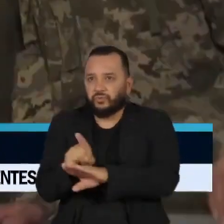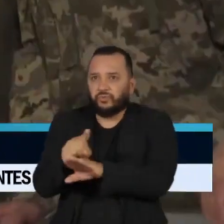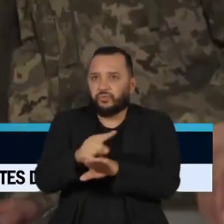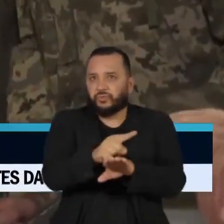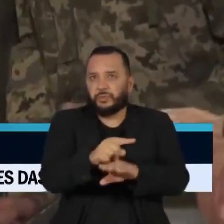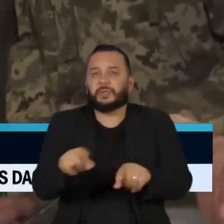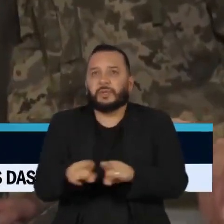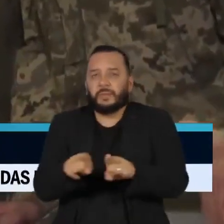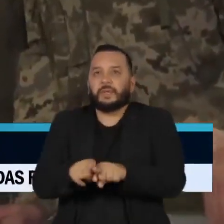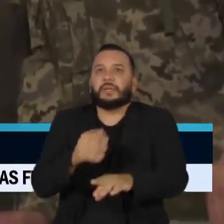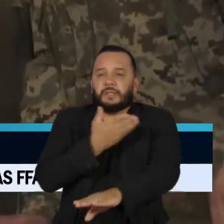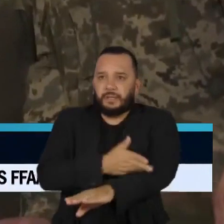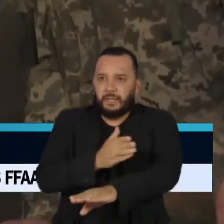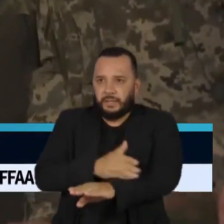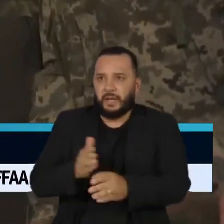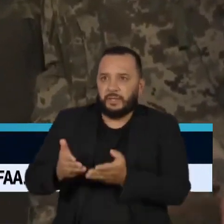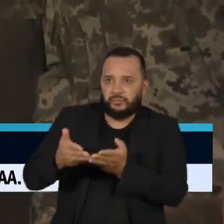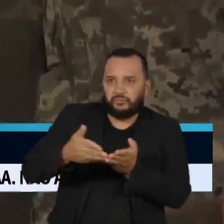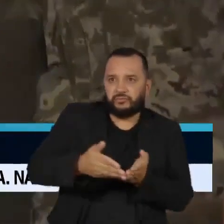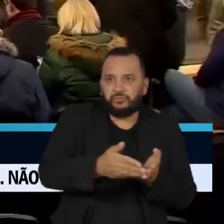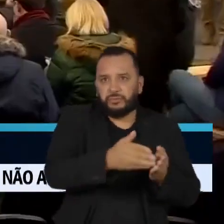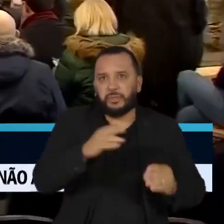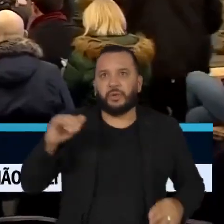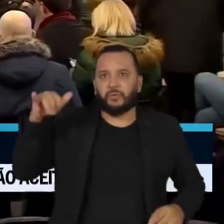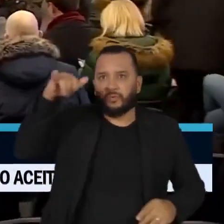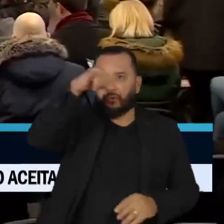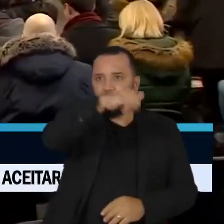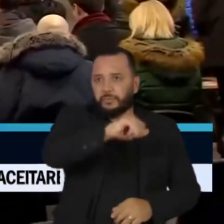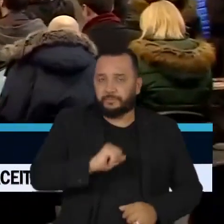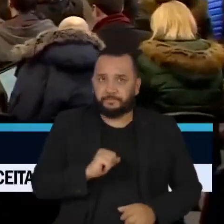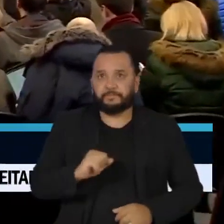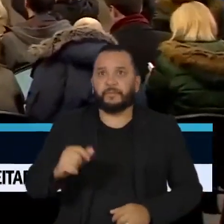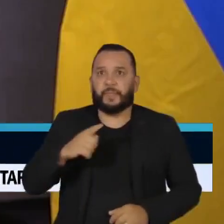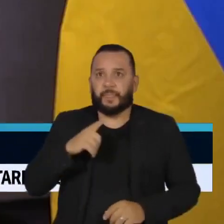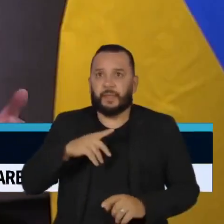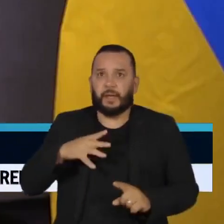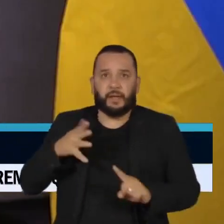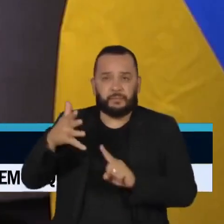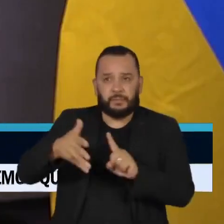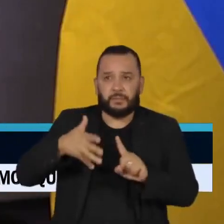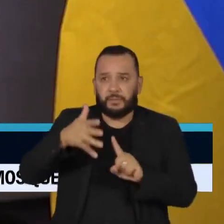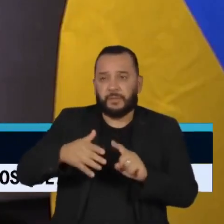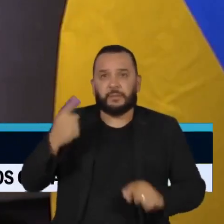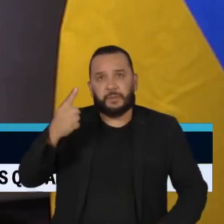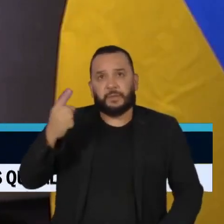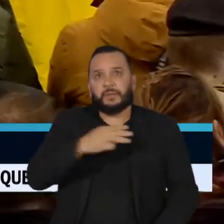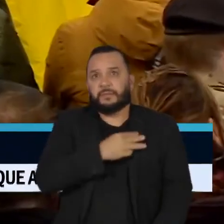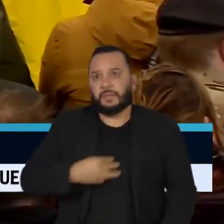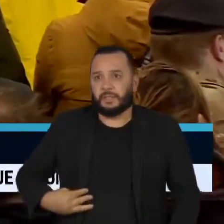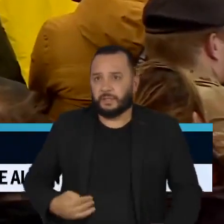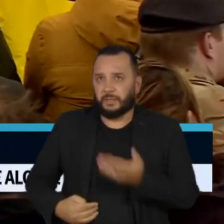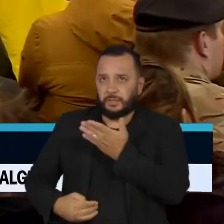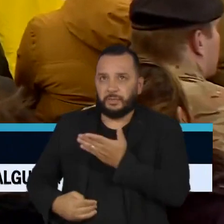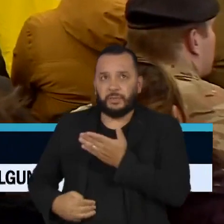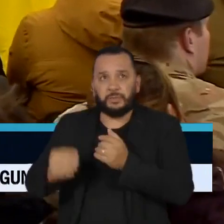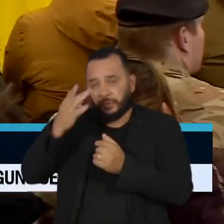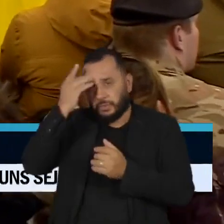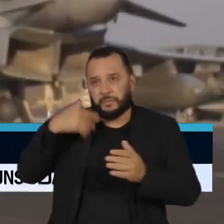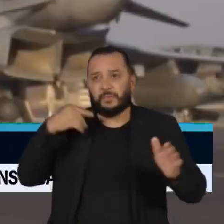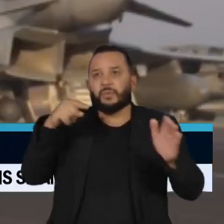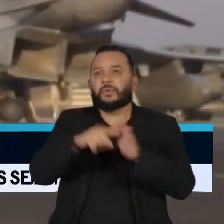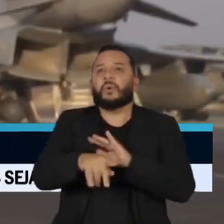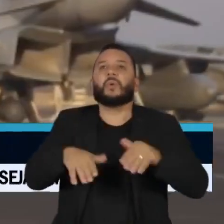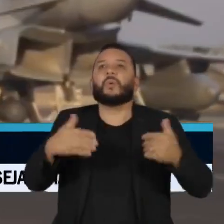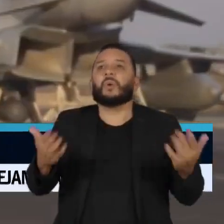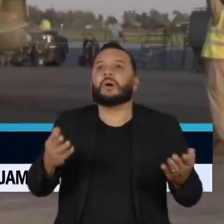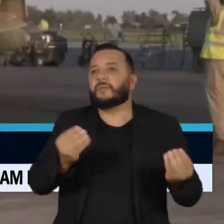serão treinados para combates marítimos e aéreos. Durante uma coletiva de imprensa, o primeiro-ministro Rishi Sunak foi questionado quando os